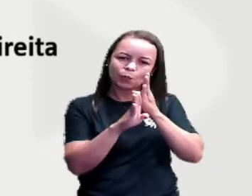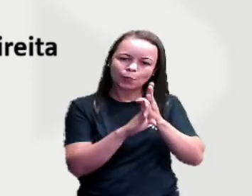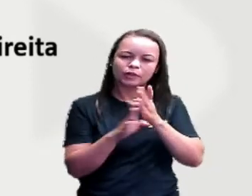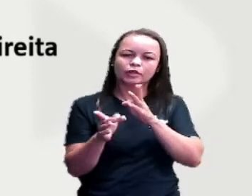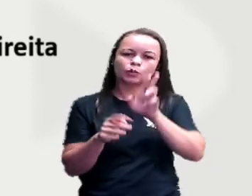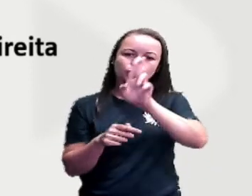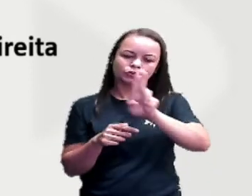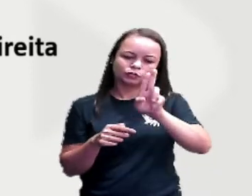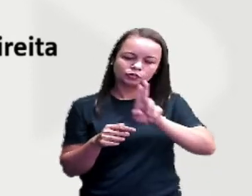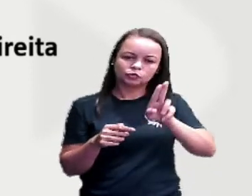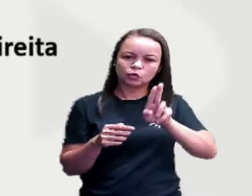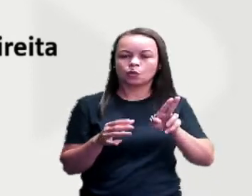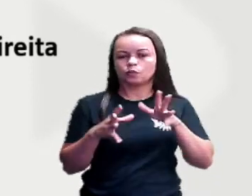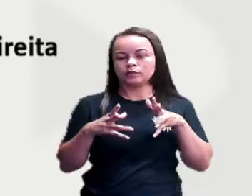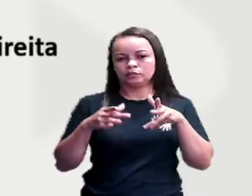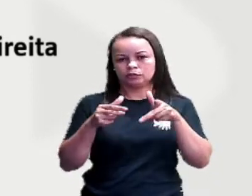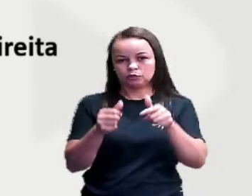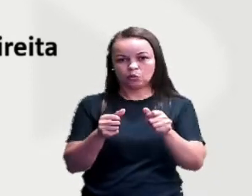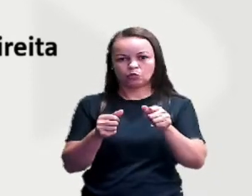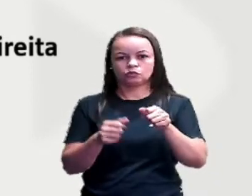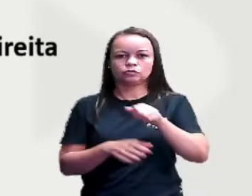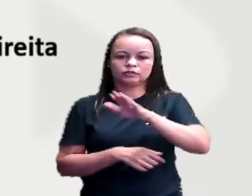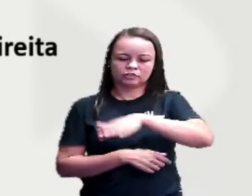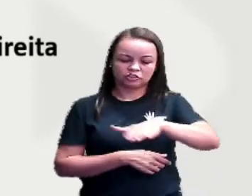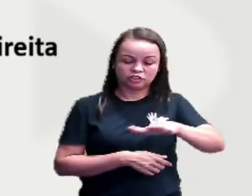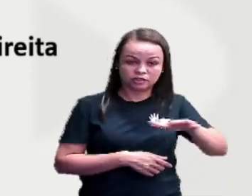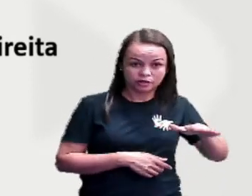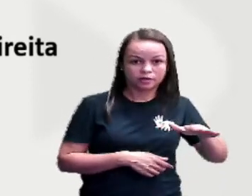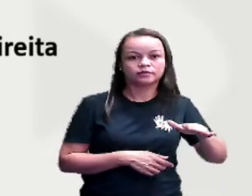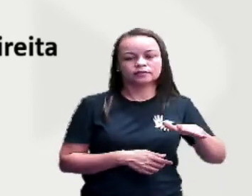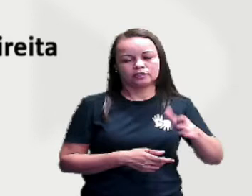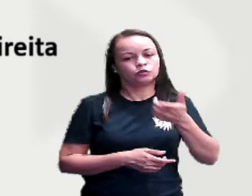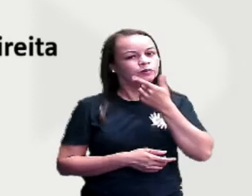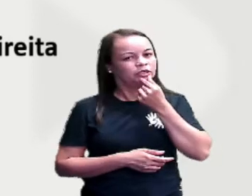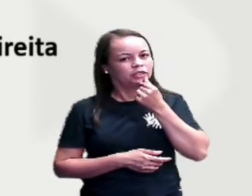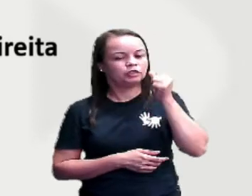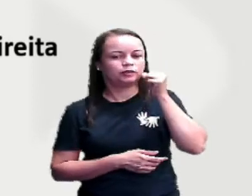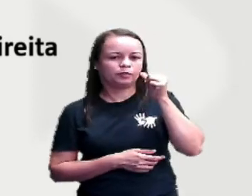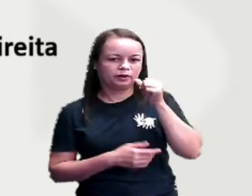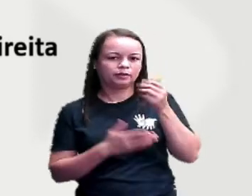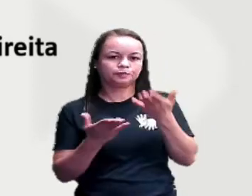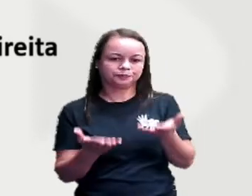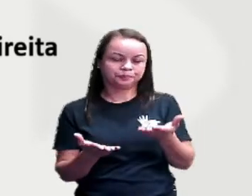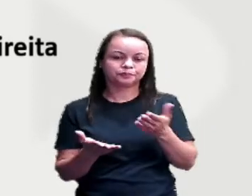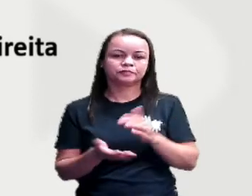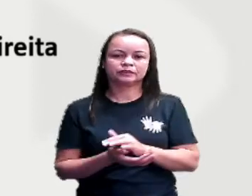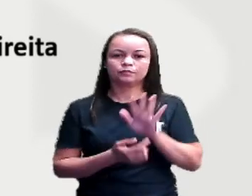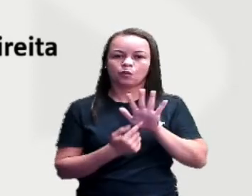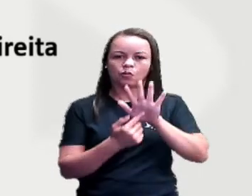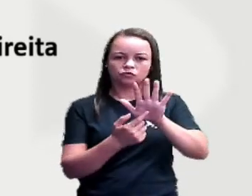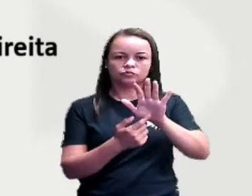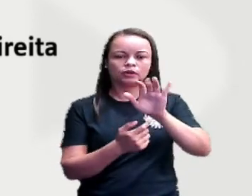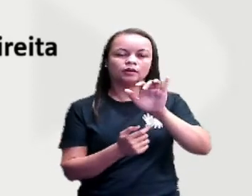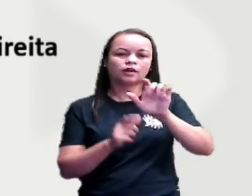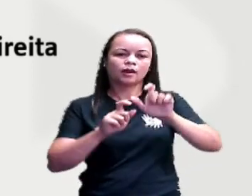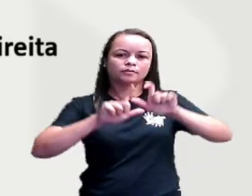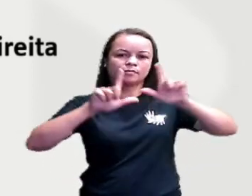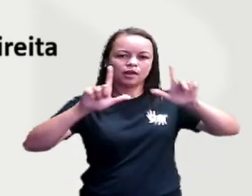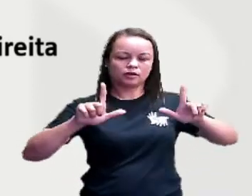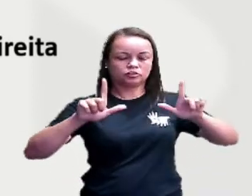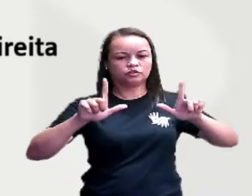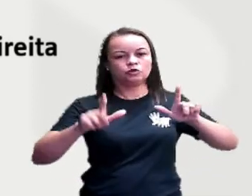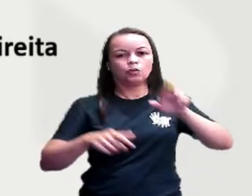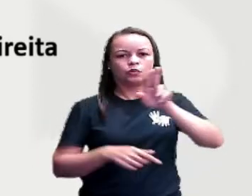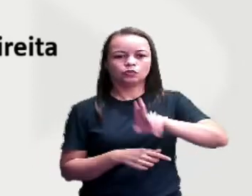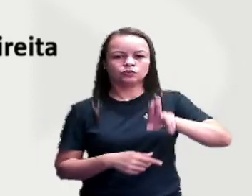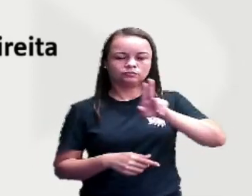o nome de todos os meninos e da menina que tá aí na nossa telinha, usando